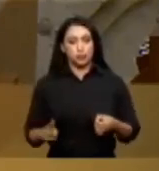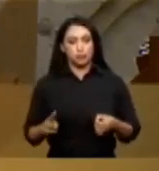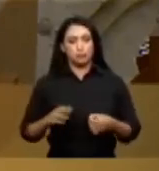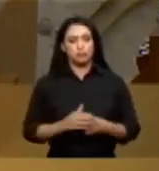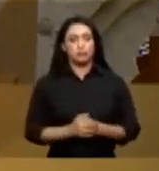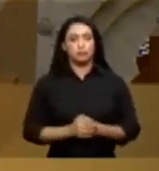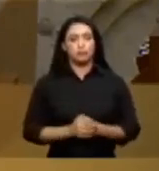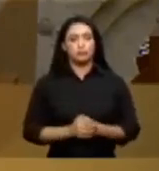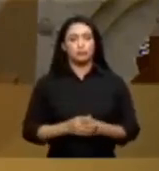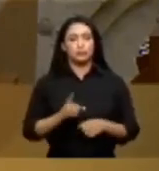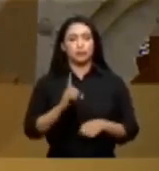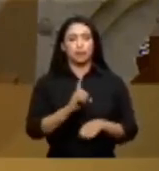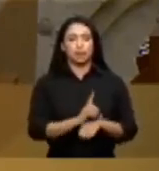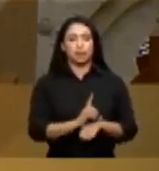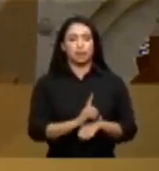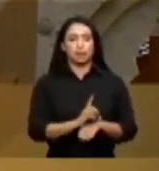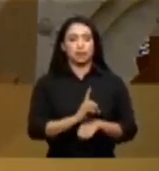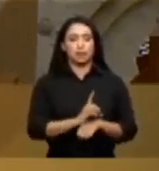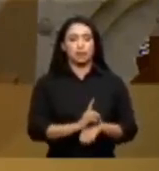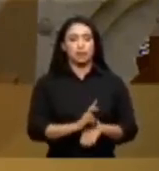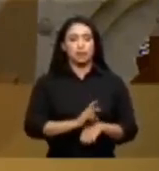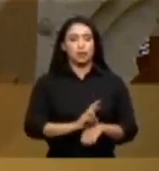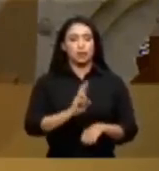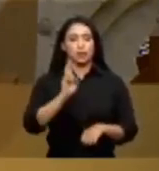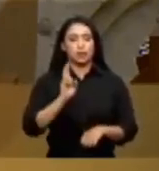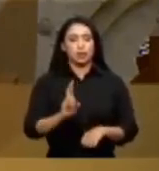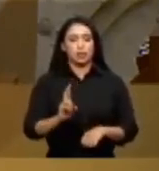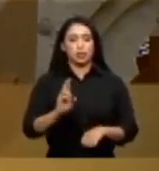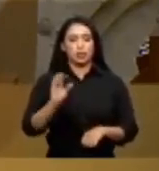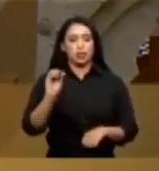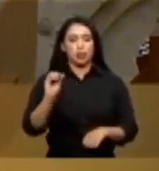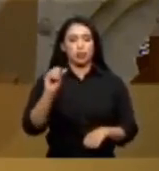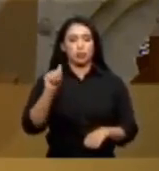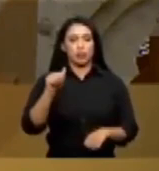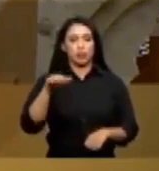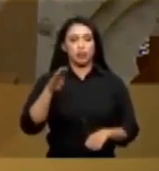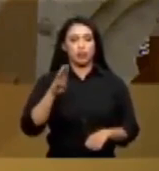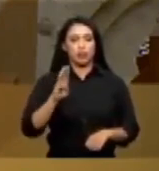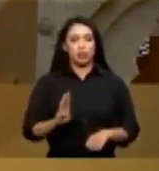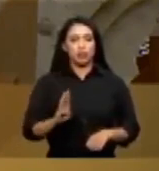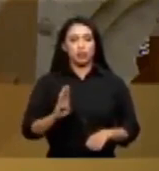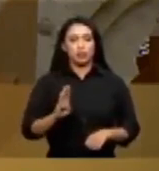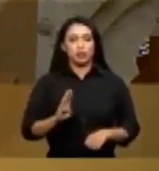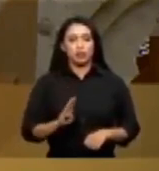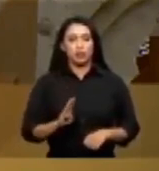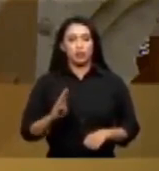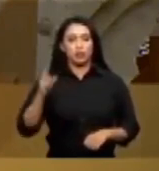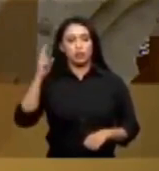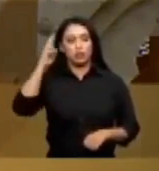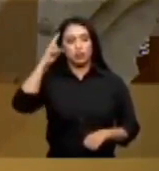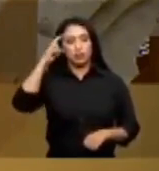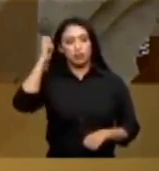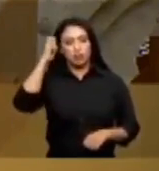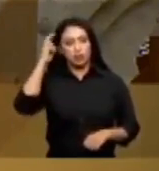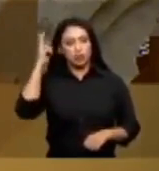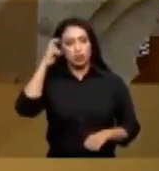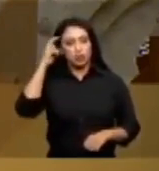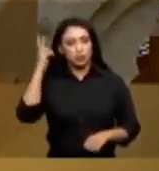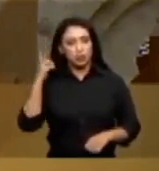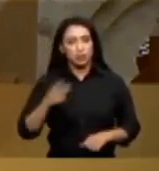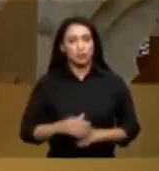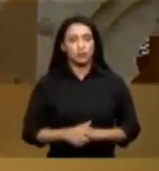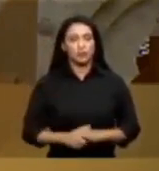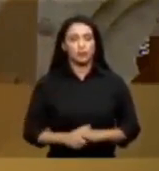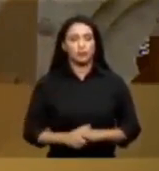doutor Felipe Santa Cruz, presidente do Conselho Federal da Ordem dos Advogados do Brasil, excelentíssimo senhor